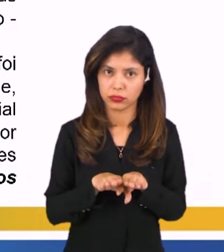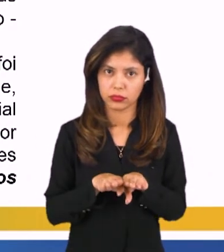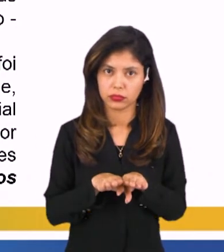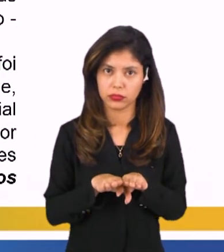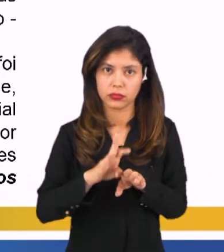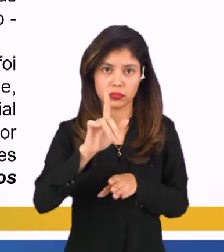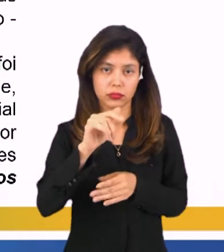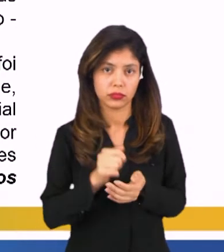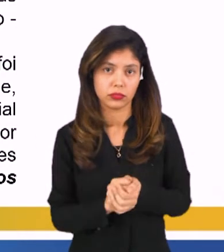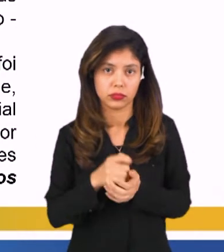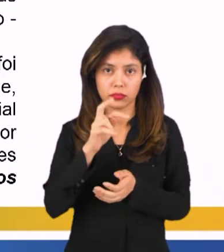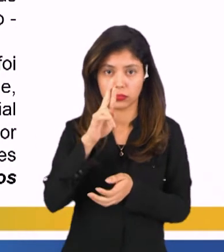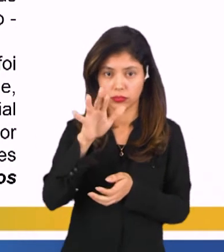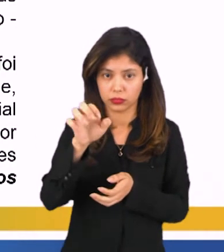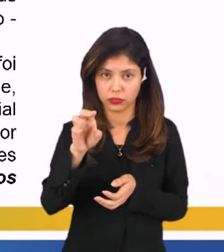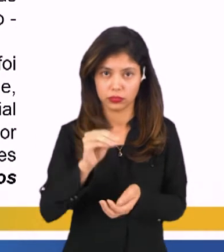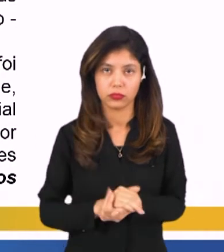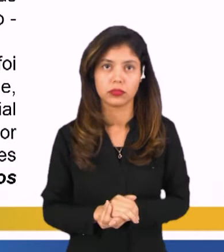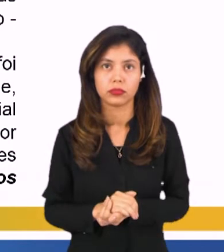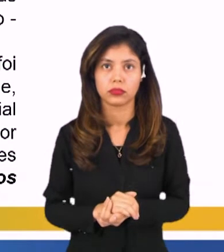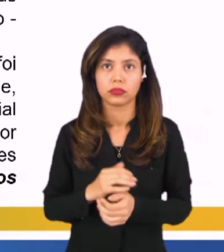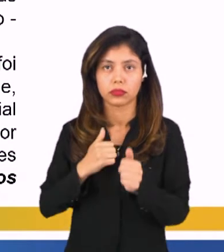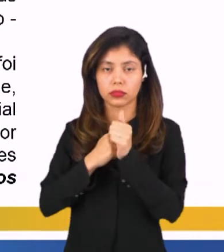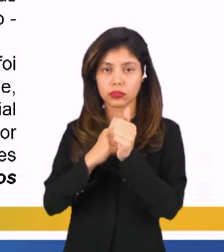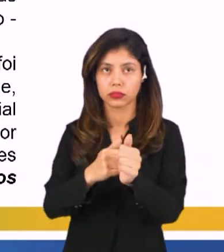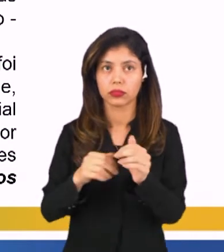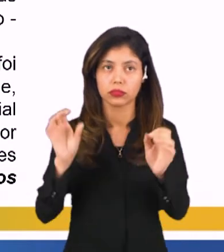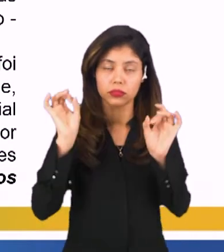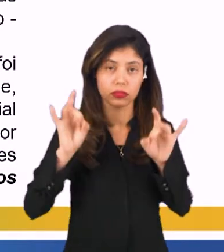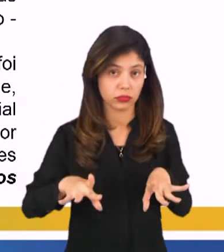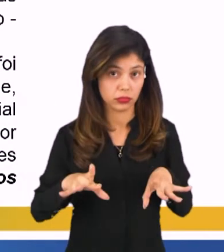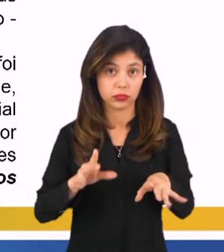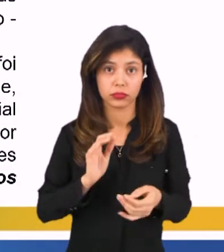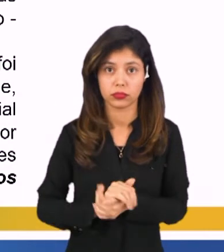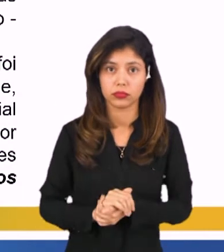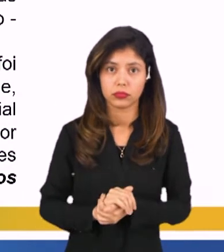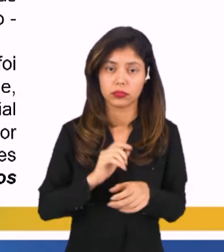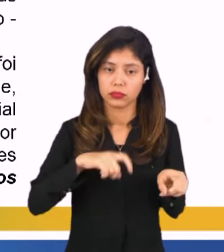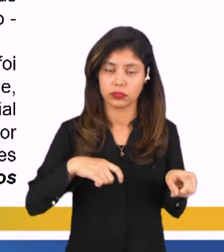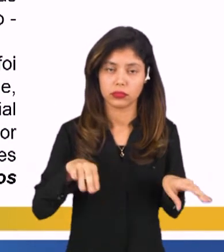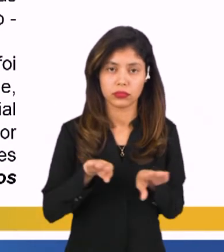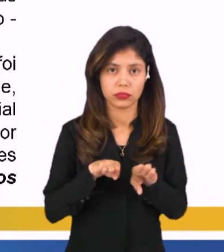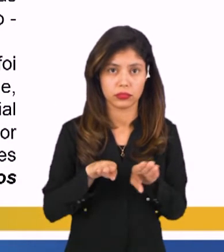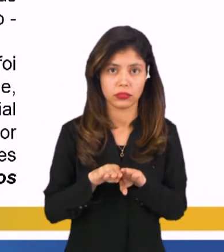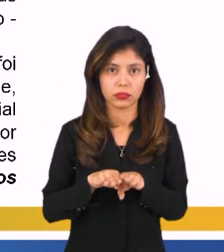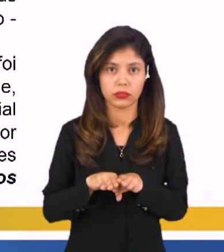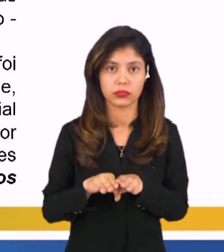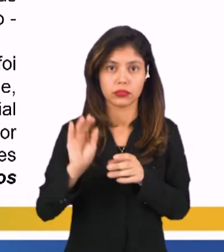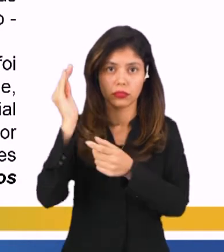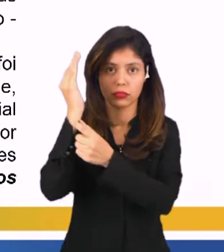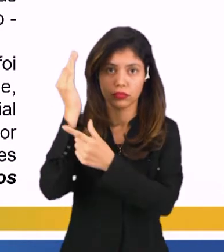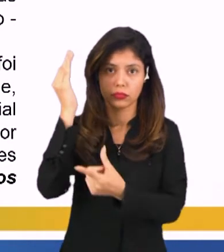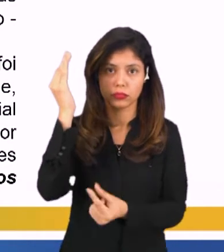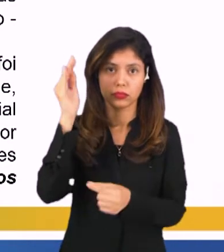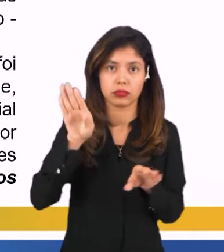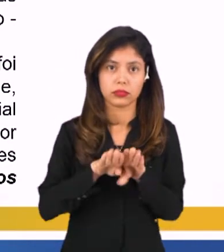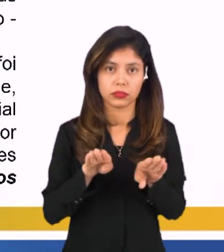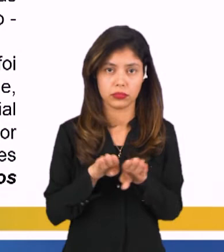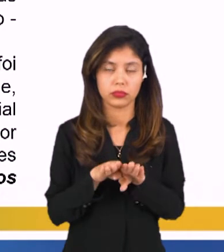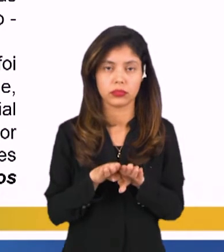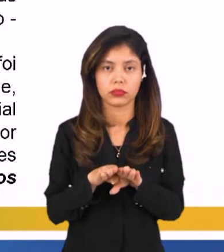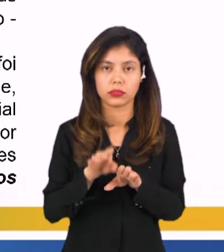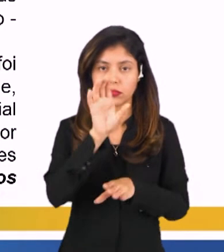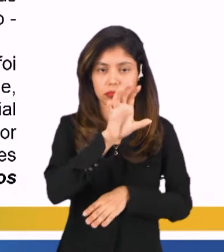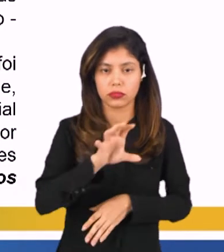trem em que seguiam, correspondente à última fazenda bananeira da região. Agabo foi seduzido